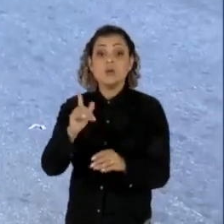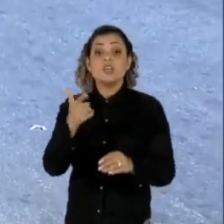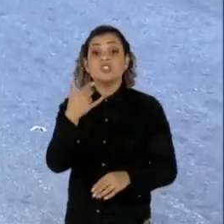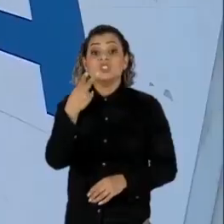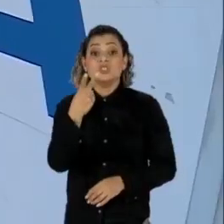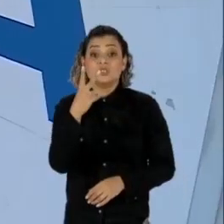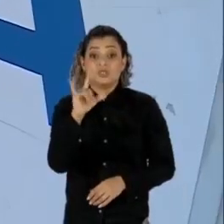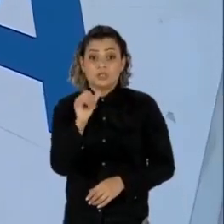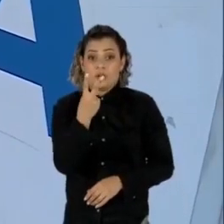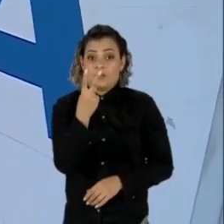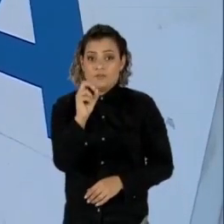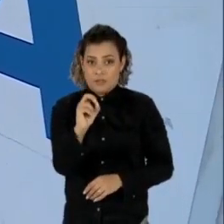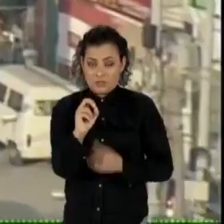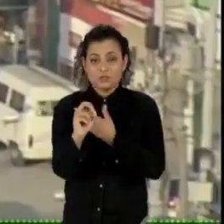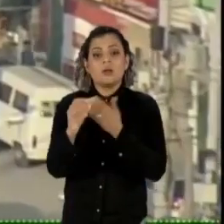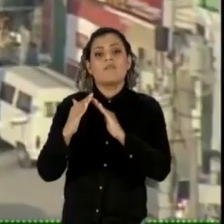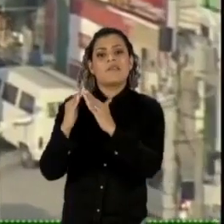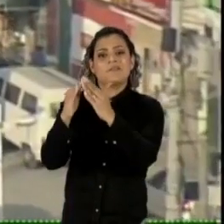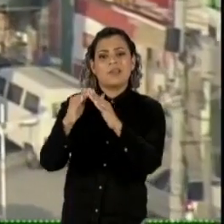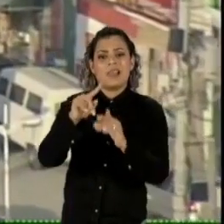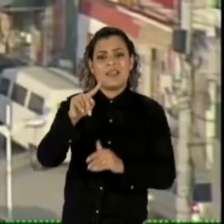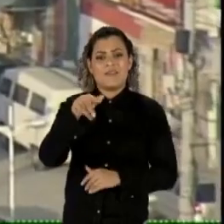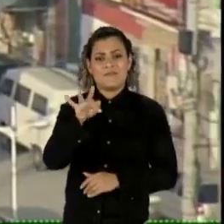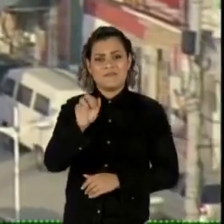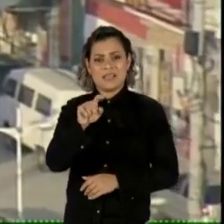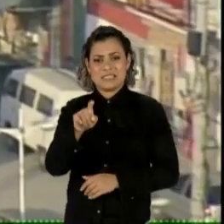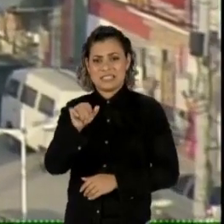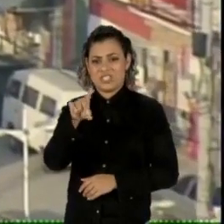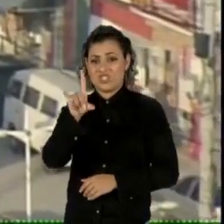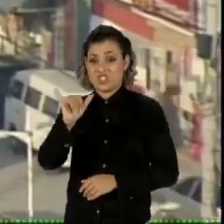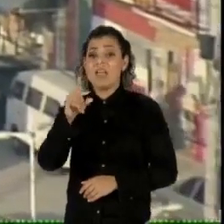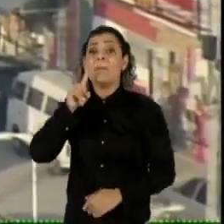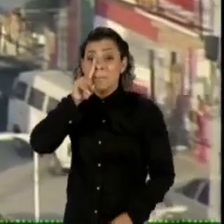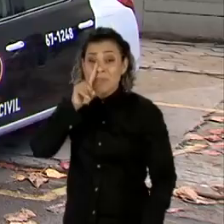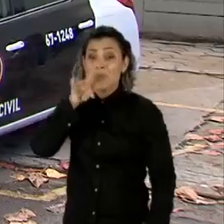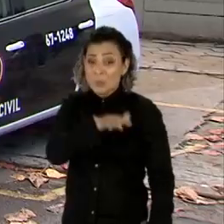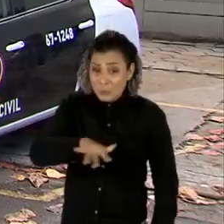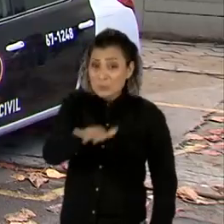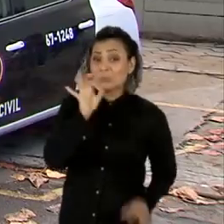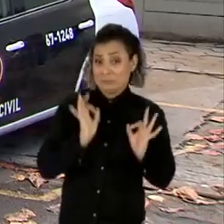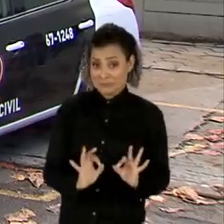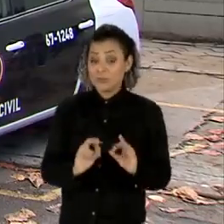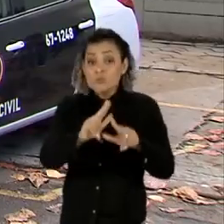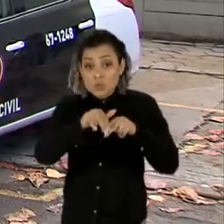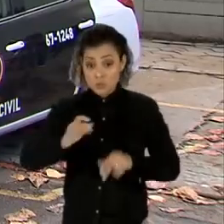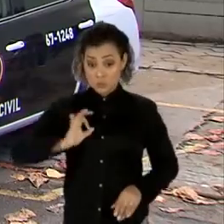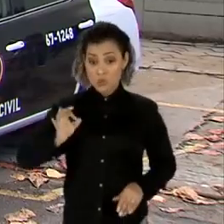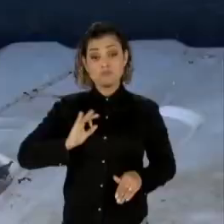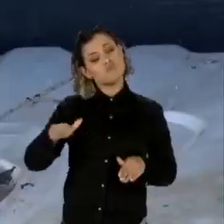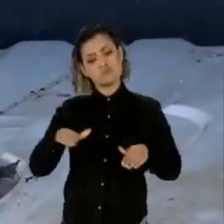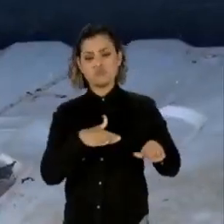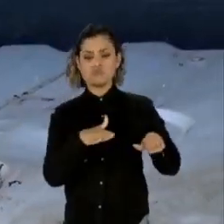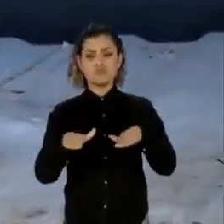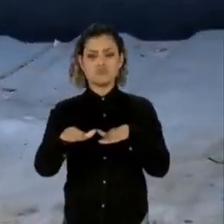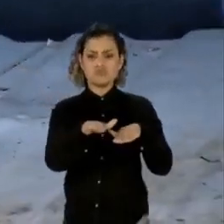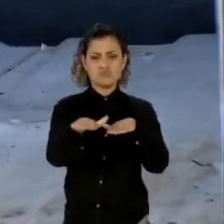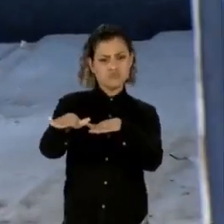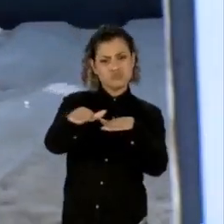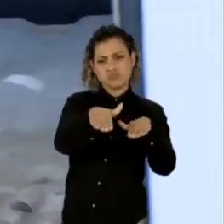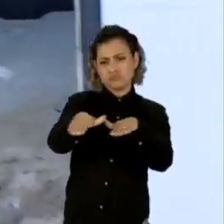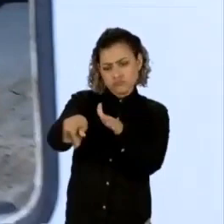comunidade da fazendinha é classificada como muito perigosa pela polícia por isso os agentes prepararam uma mega operação